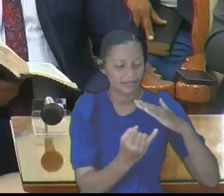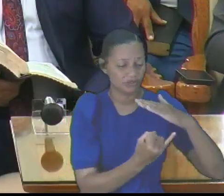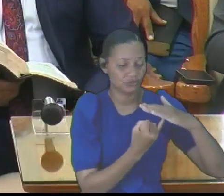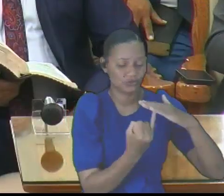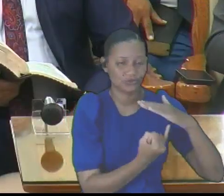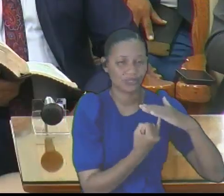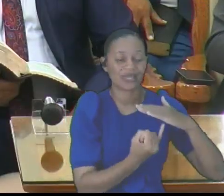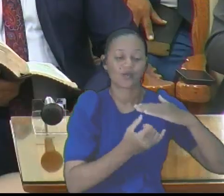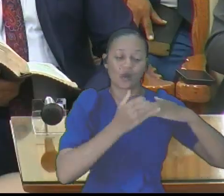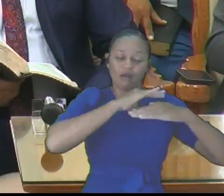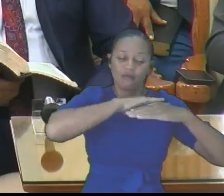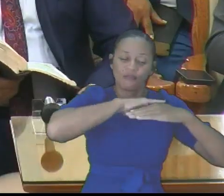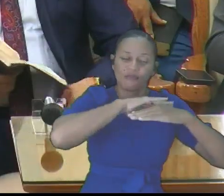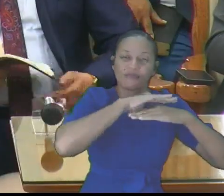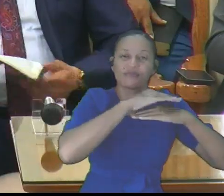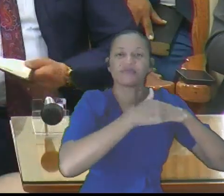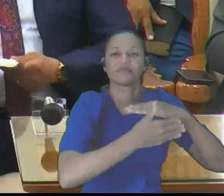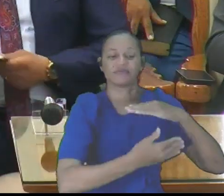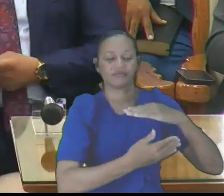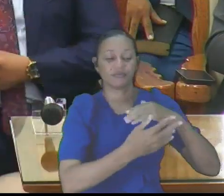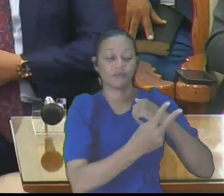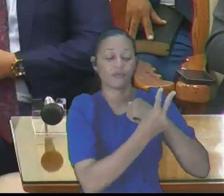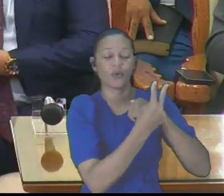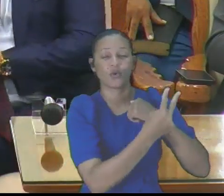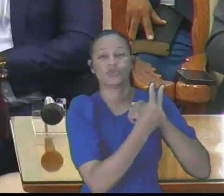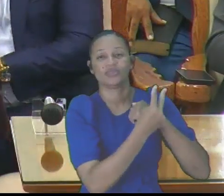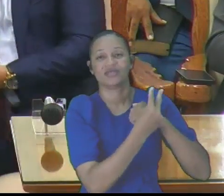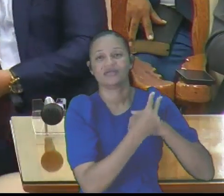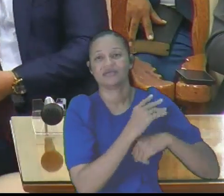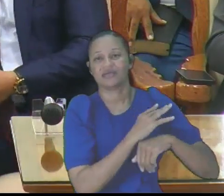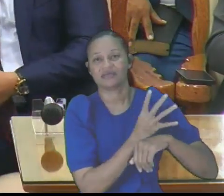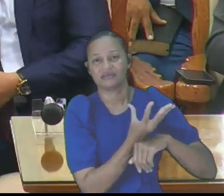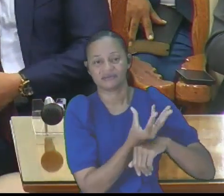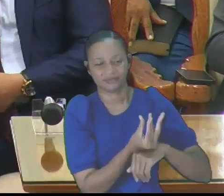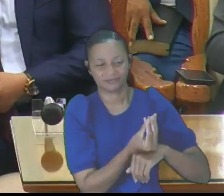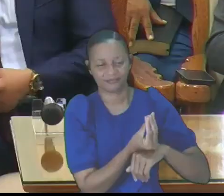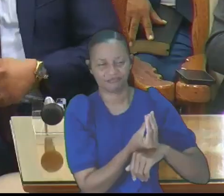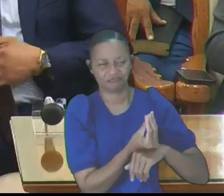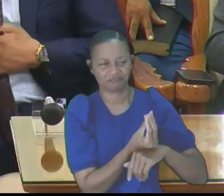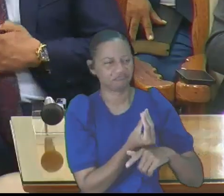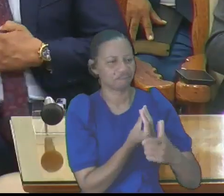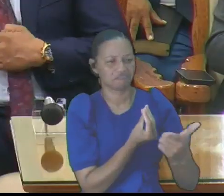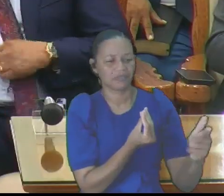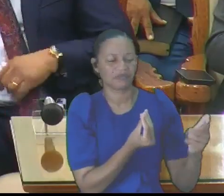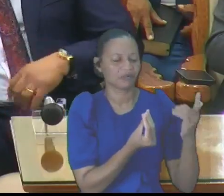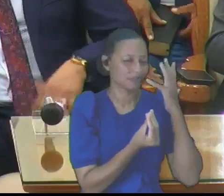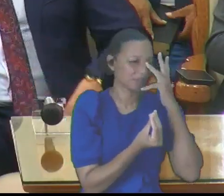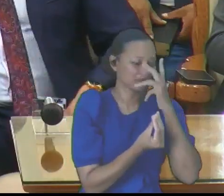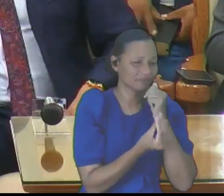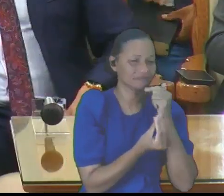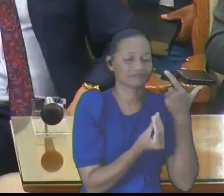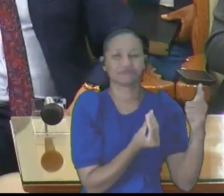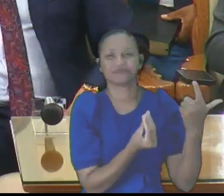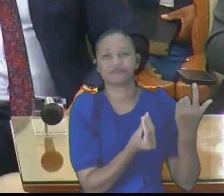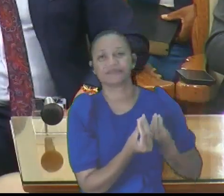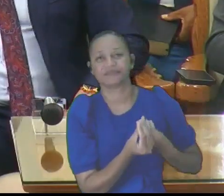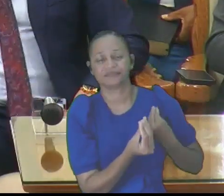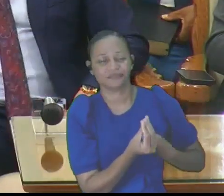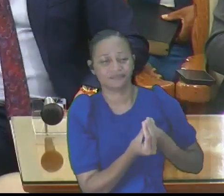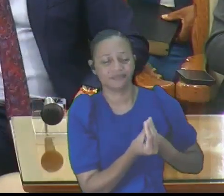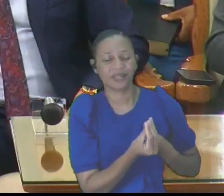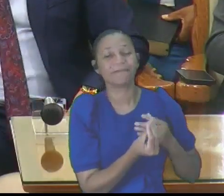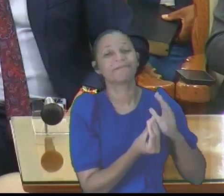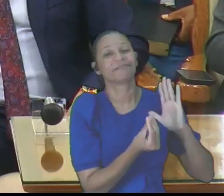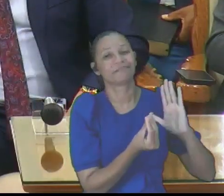de pele de texugo. Não é bonita, não tem vida, não tem